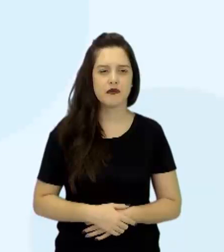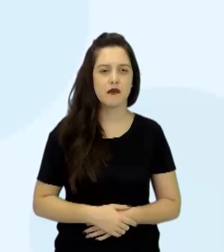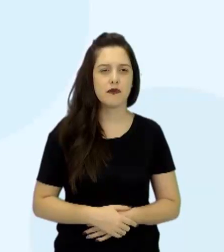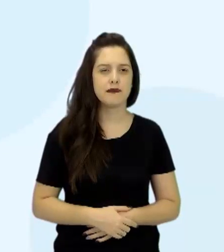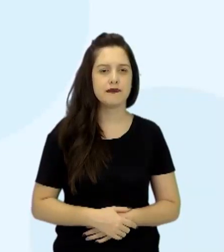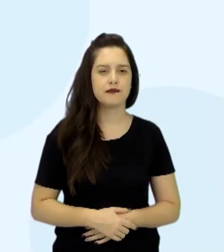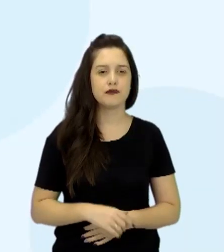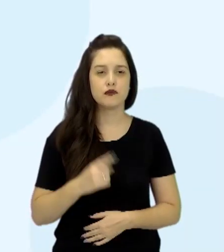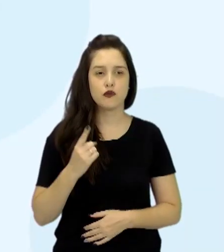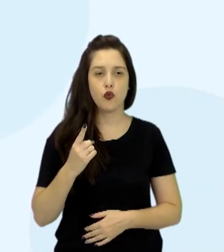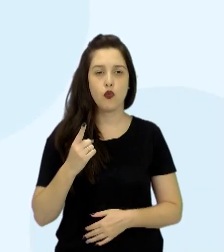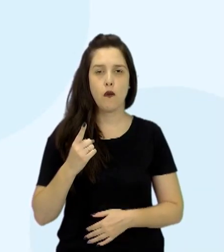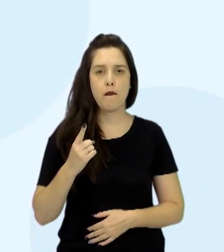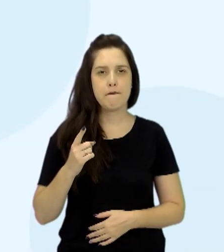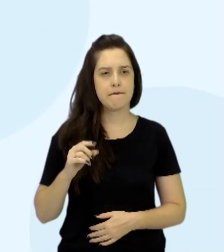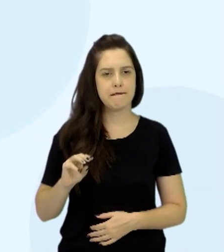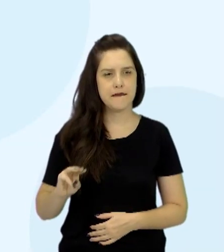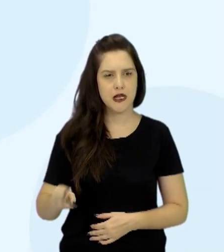habitantes: